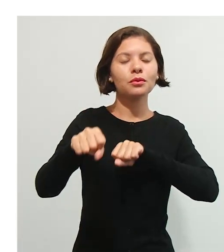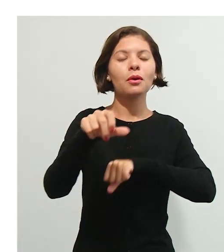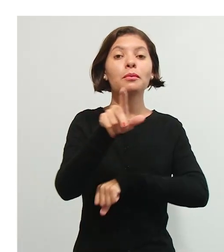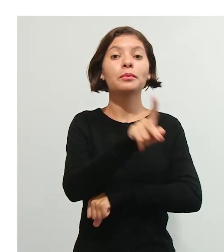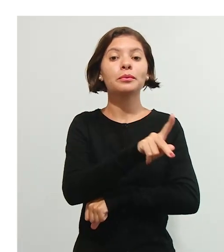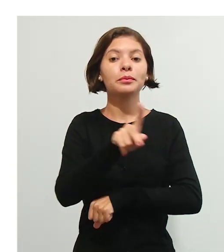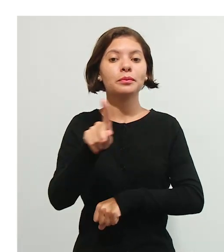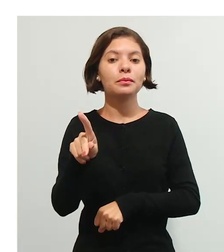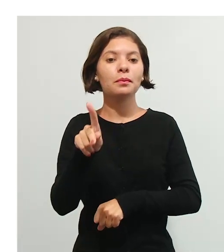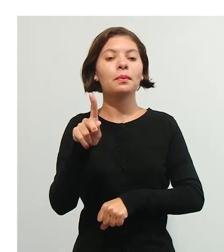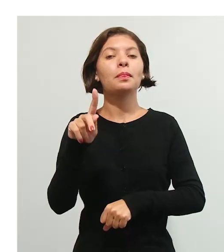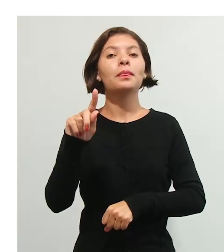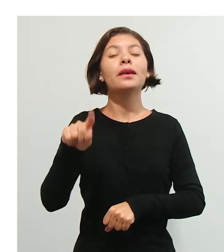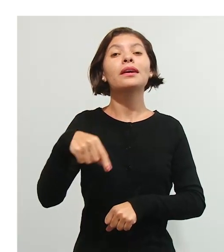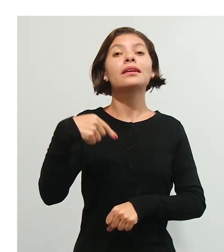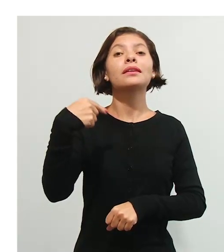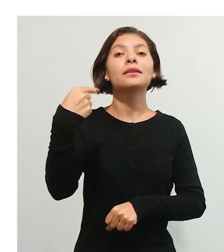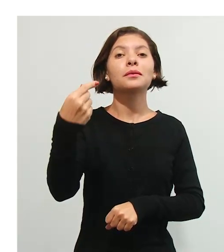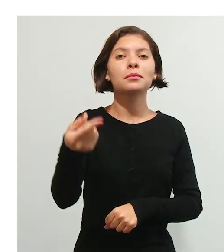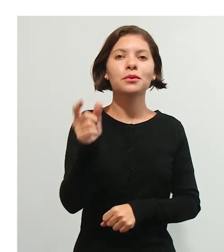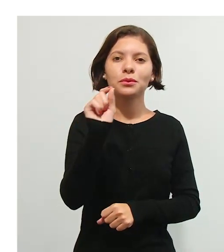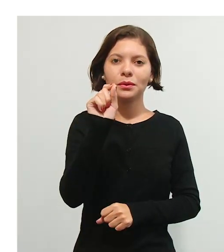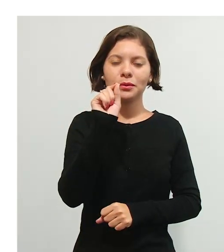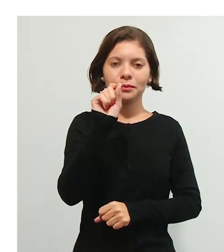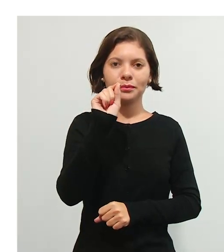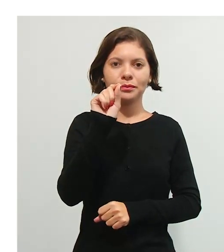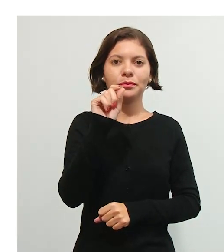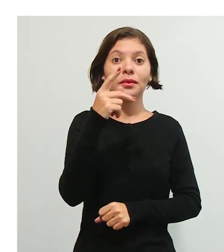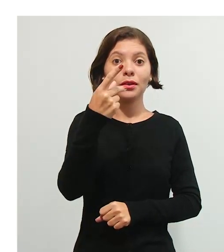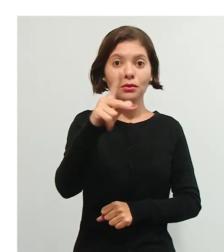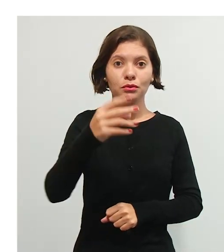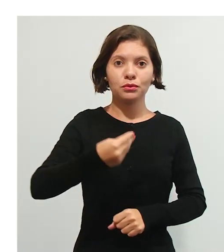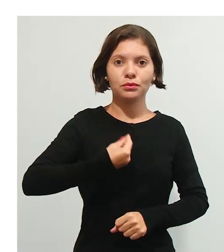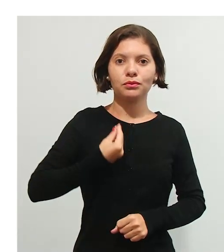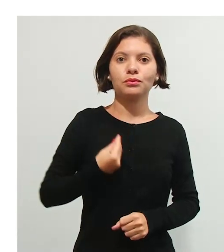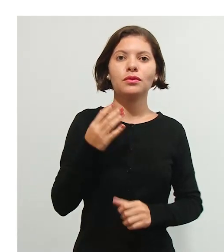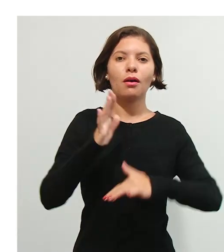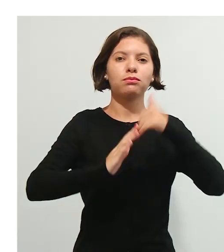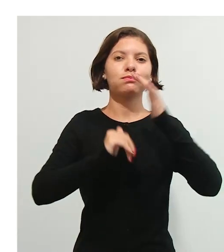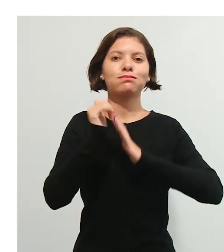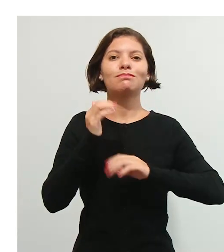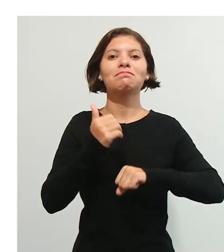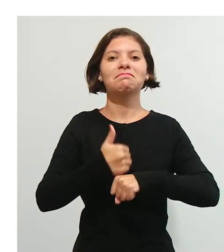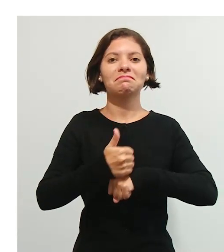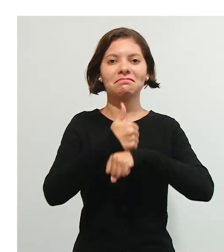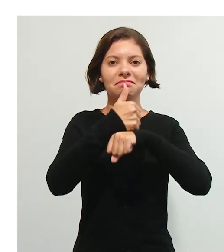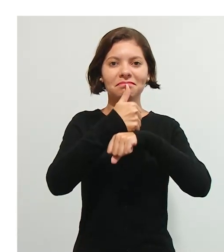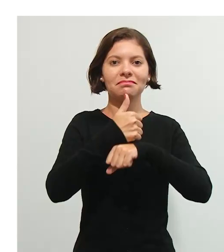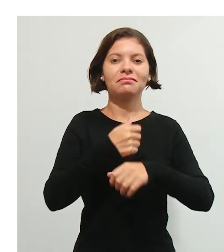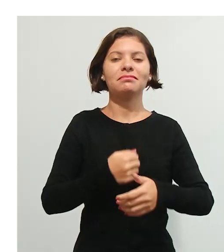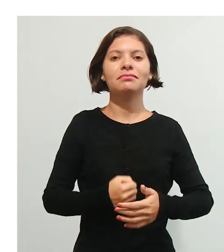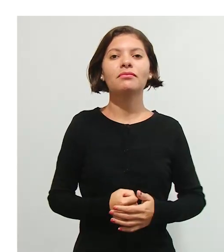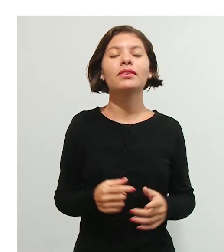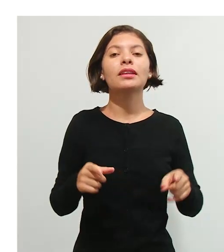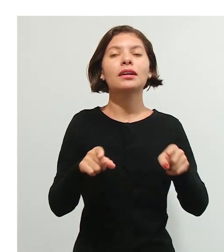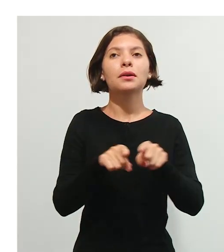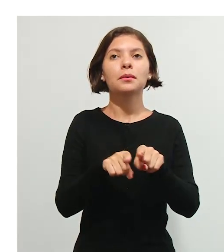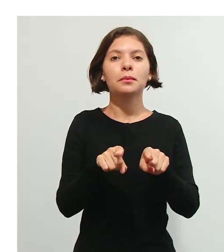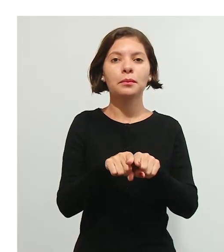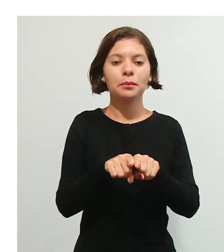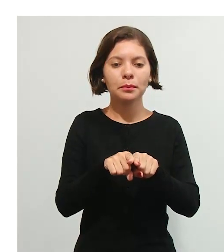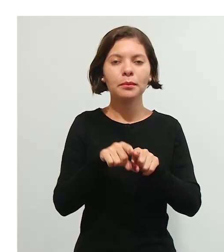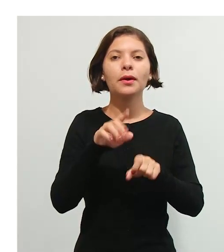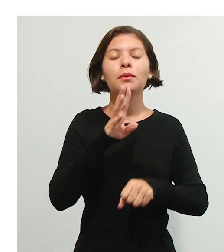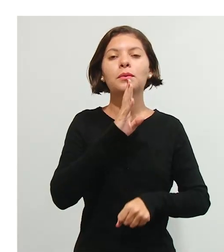curso de formação de professores e posteriormente na sua vida profissional nós vamos